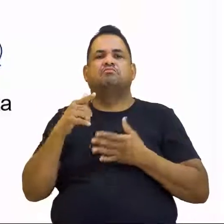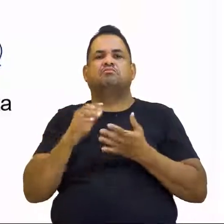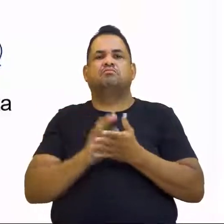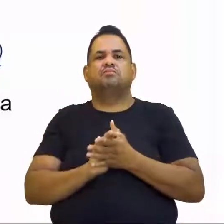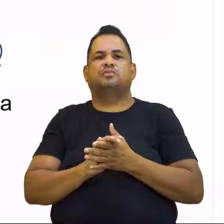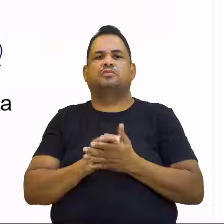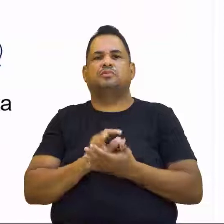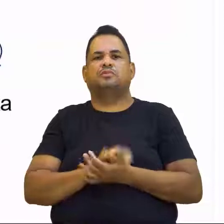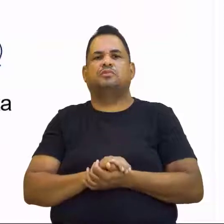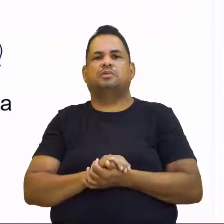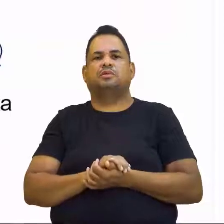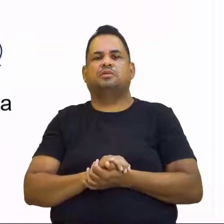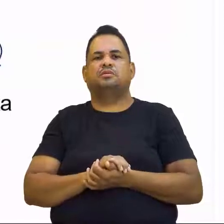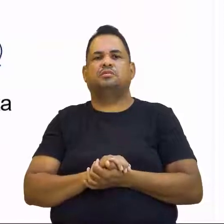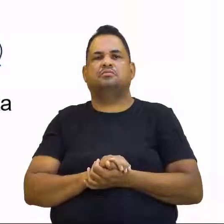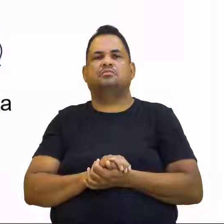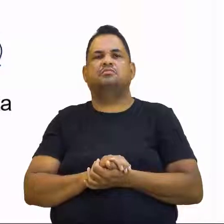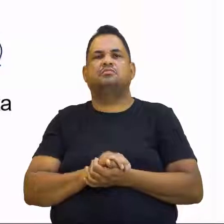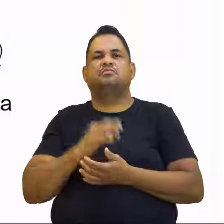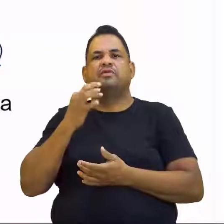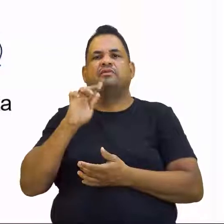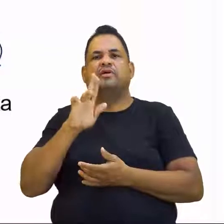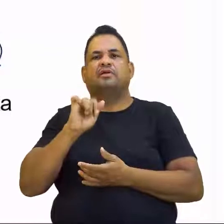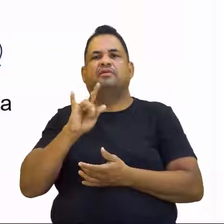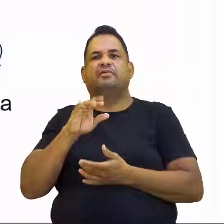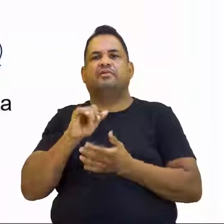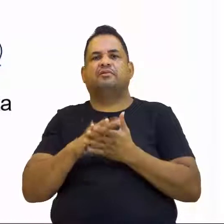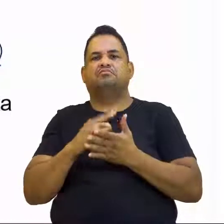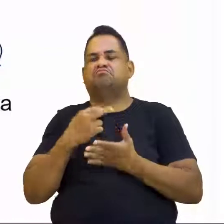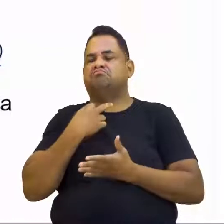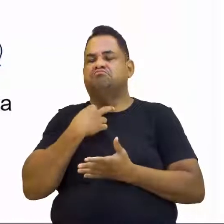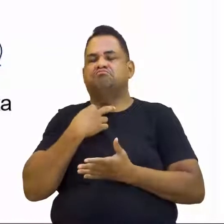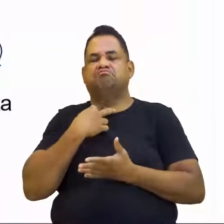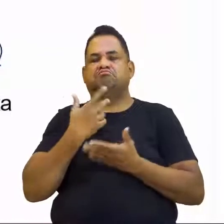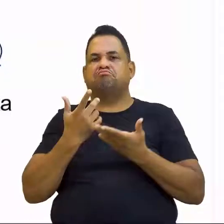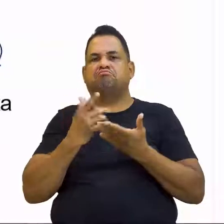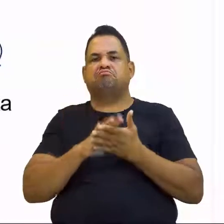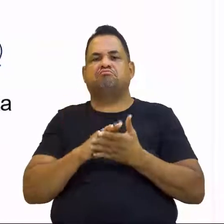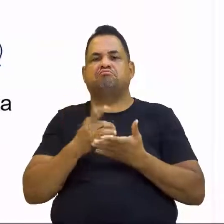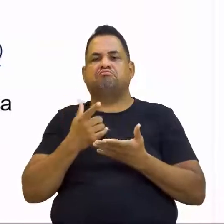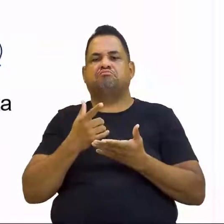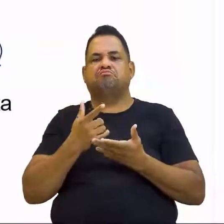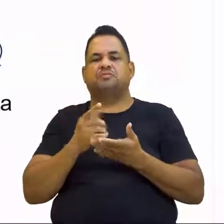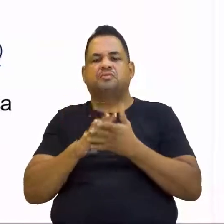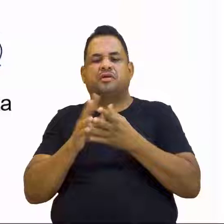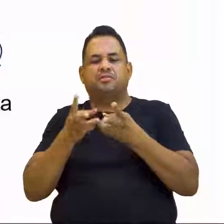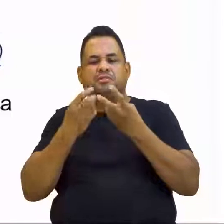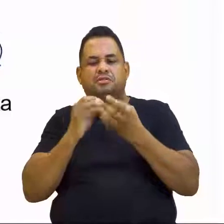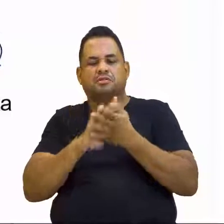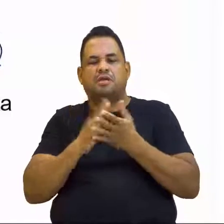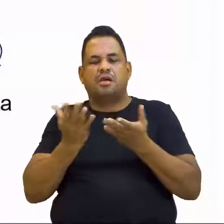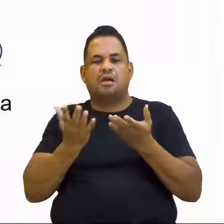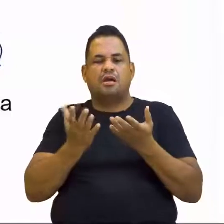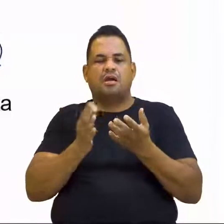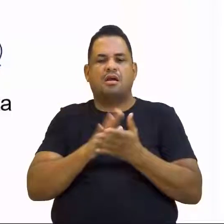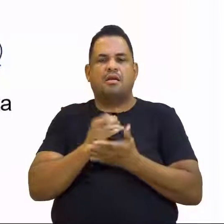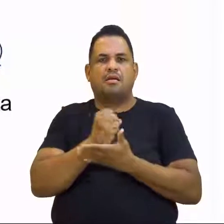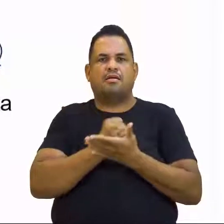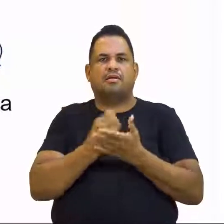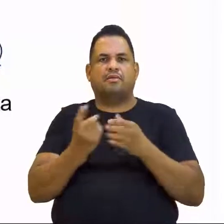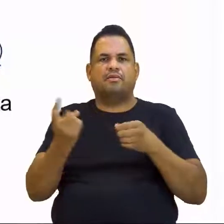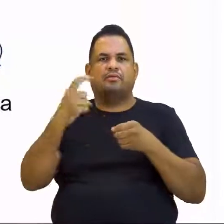de amônio, então a minha fenolftaleína não vai poder detectar mais a base ali na solução e vai voltar para